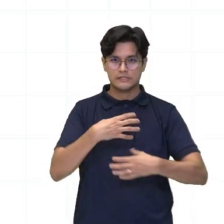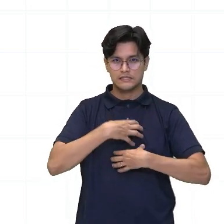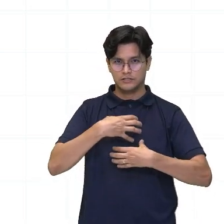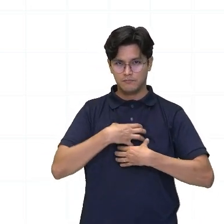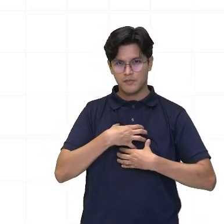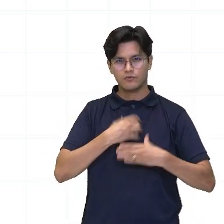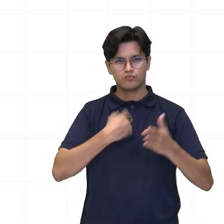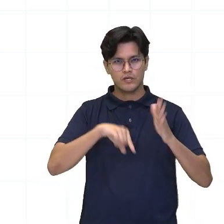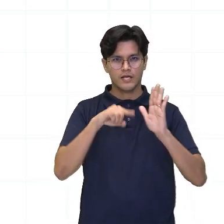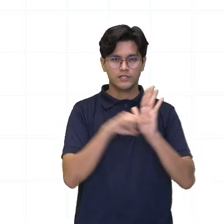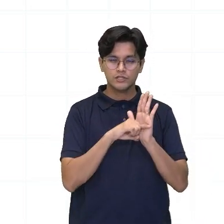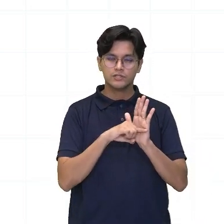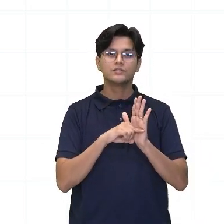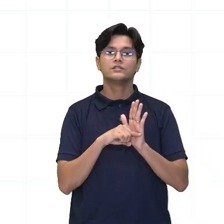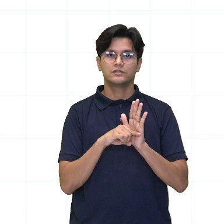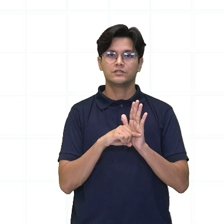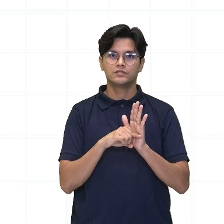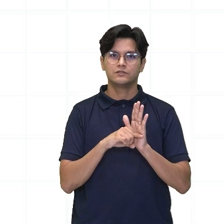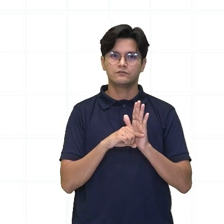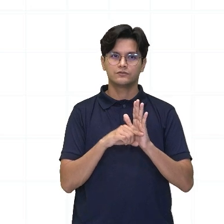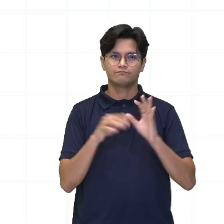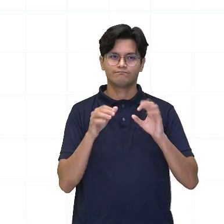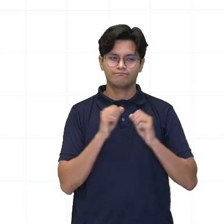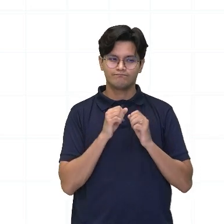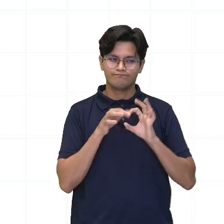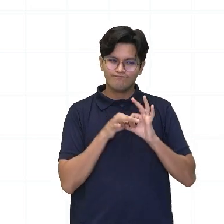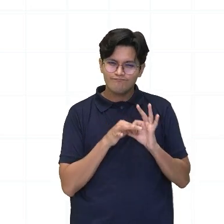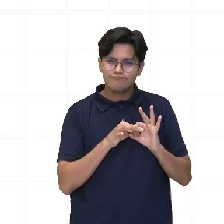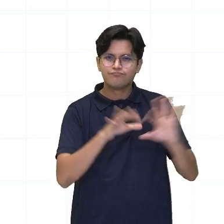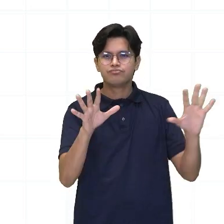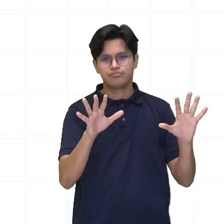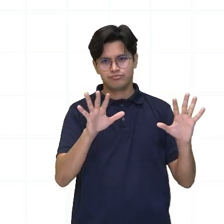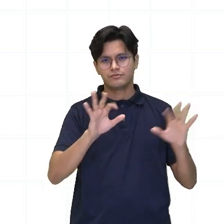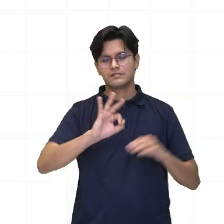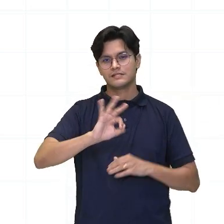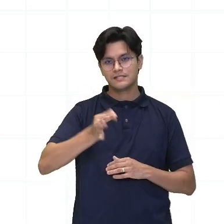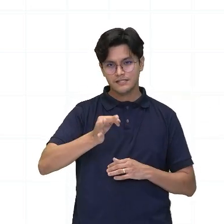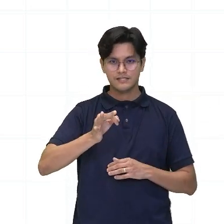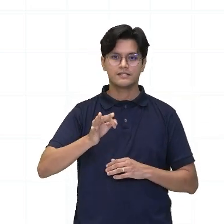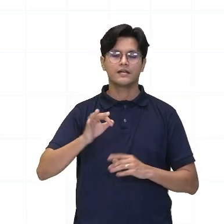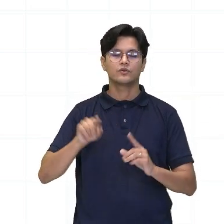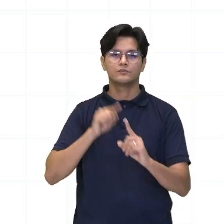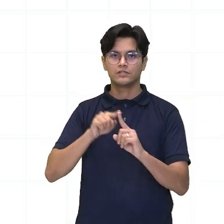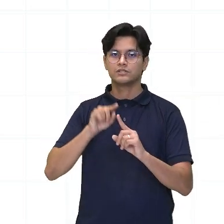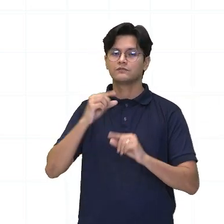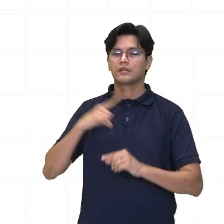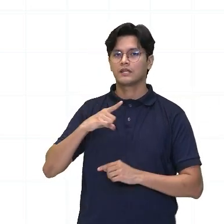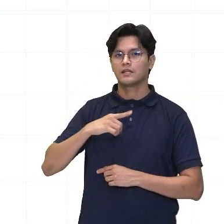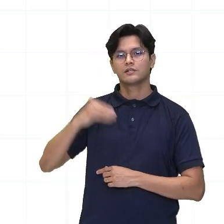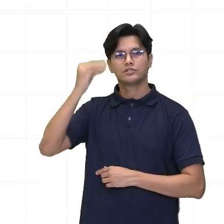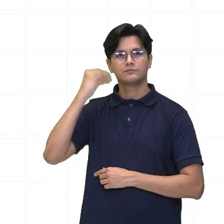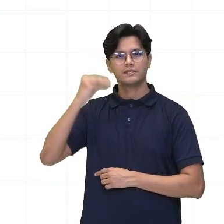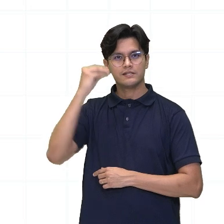através de uma representação artística ou de uma experiência emocional intensa.